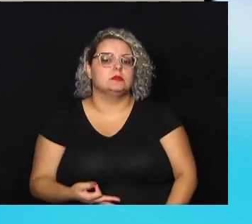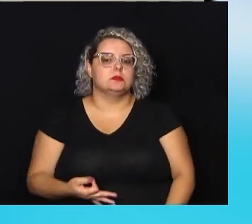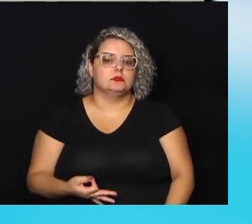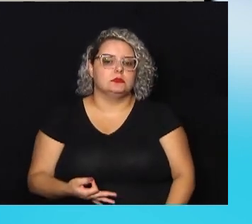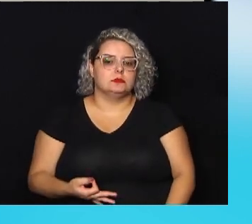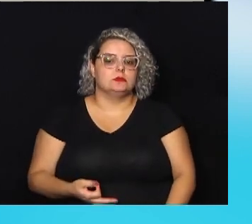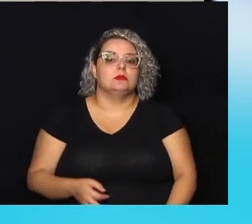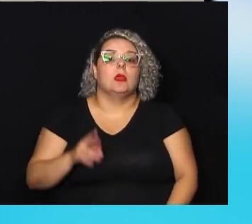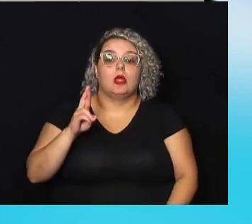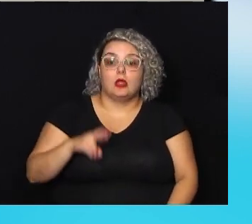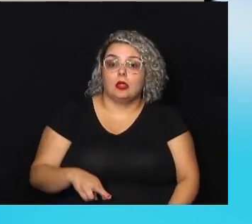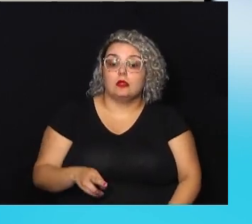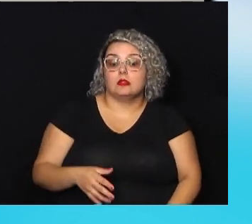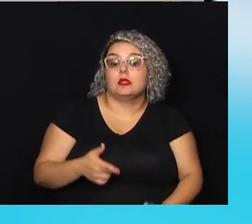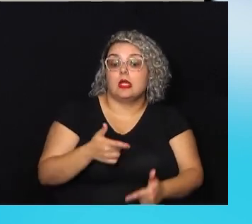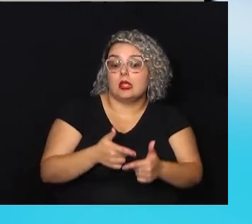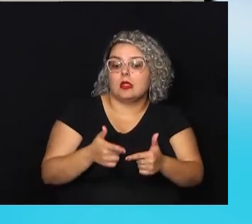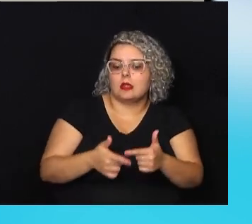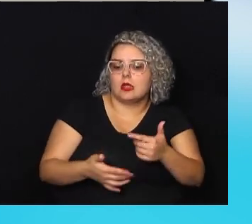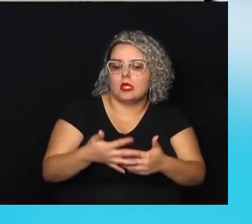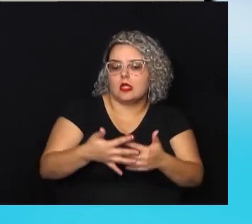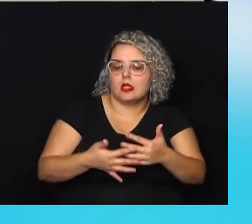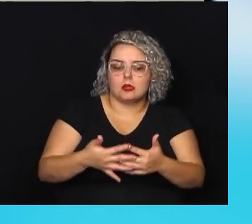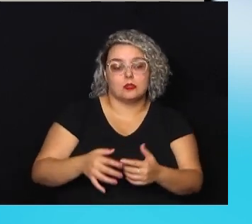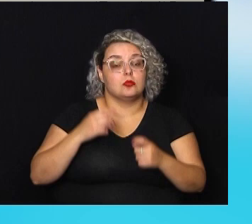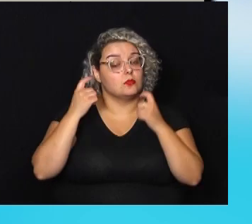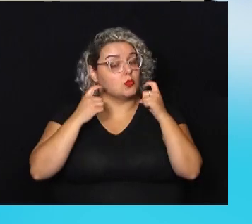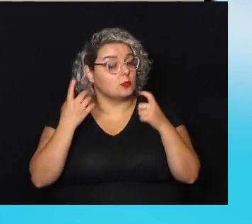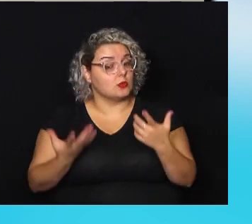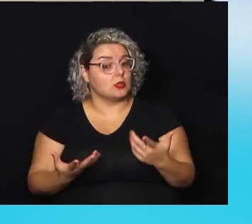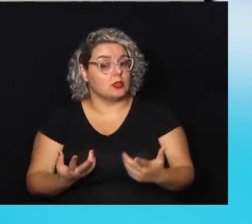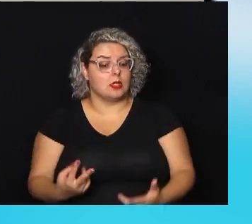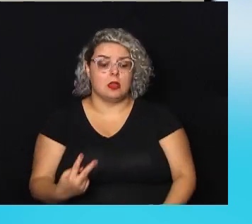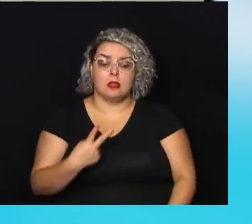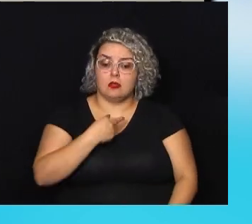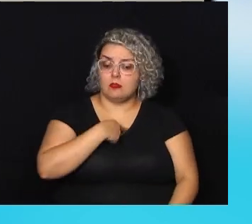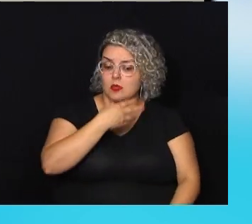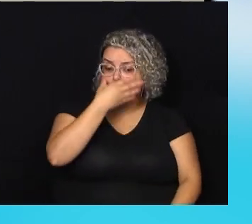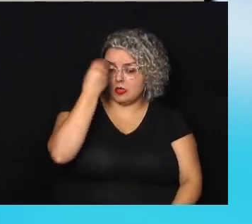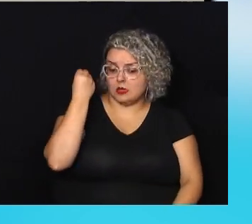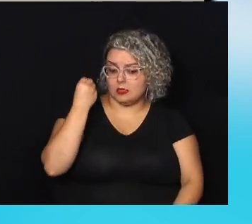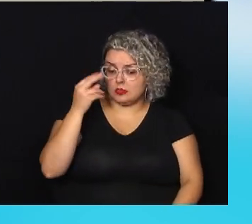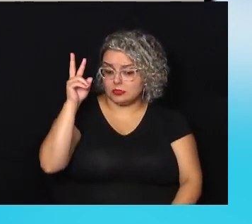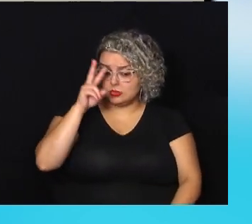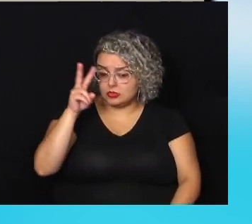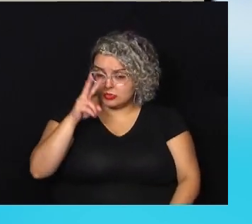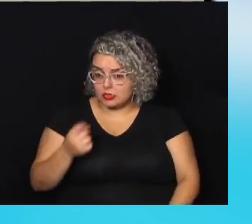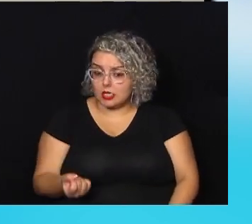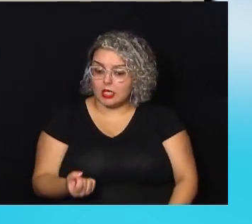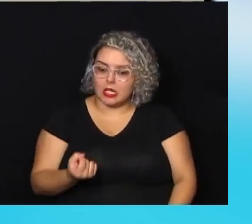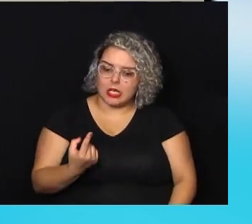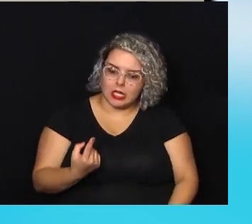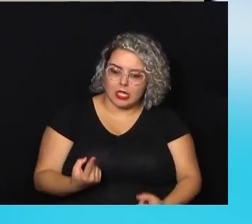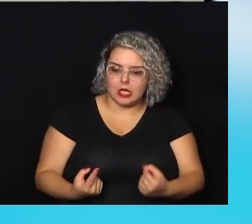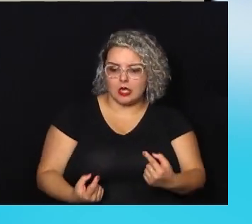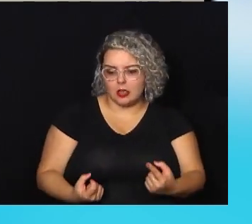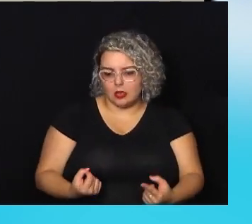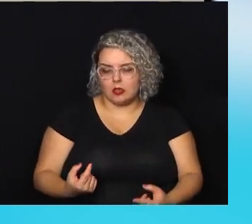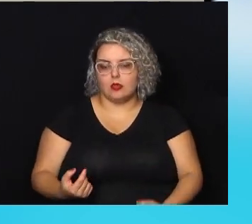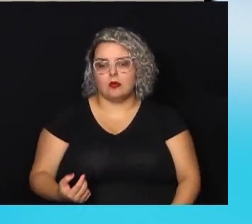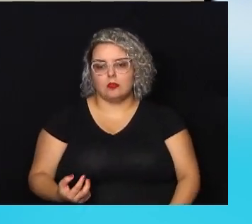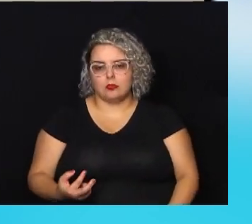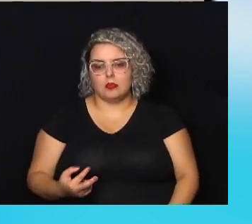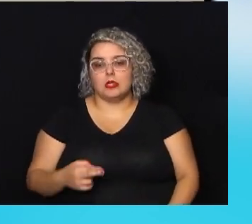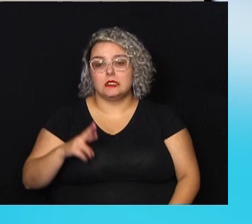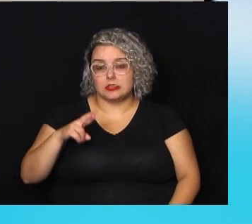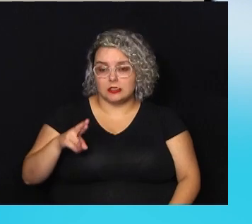mais, né, direto, assertivo na questão que realmente incomoda ou que preocupa. A gente não pode esquecer de lembrar